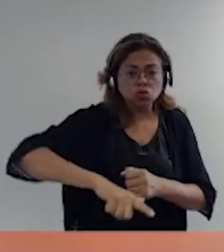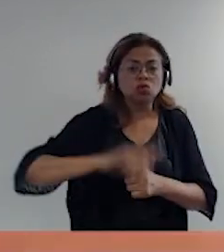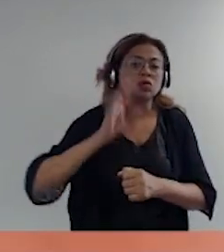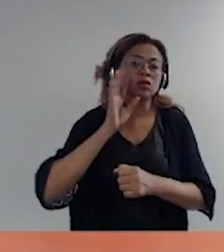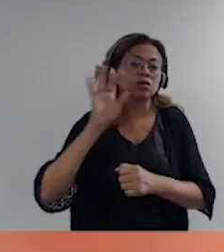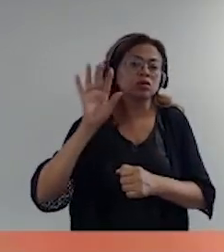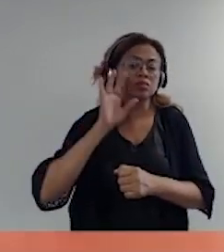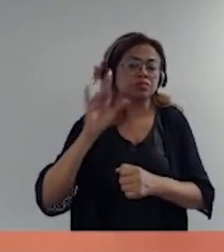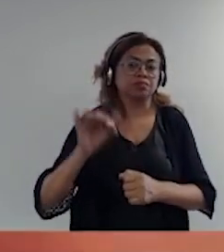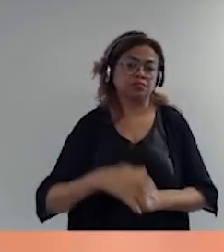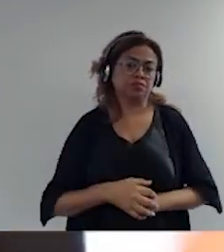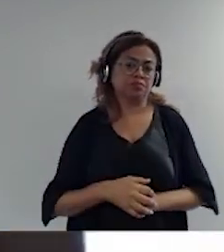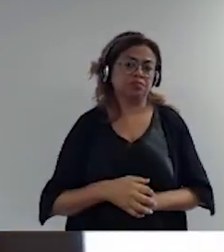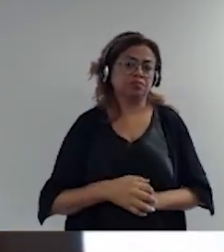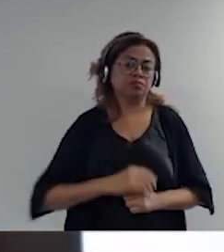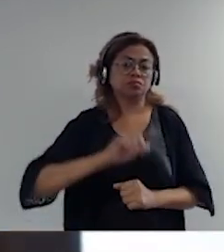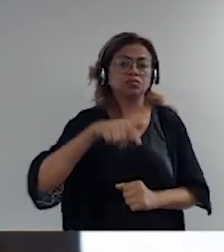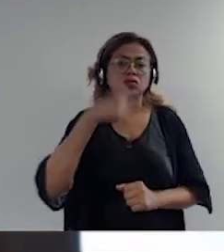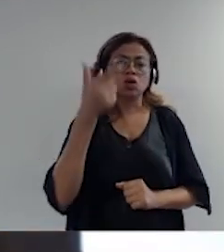só final,